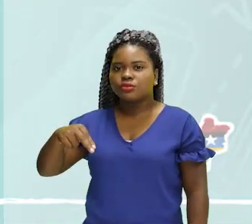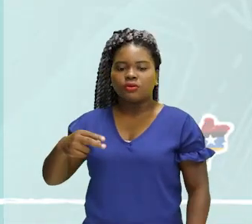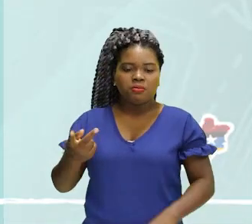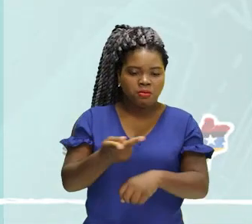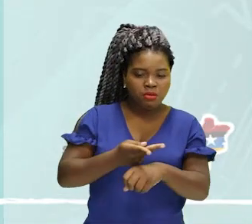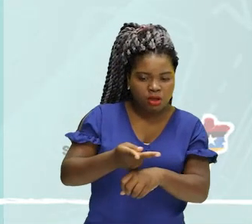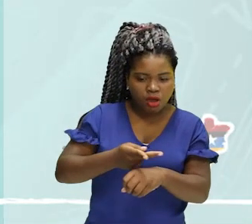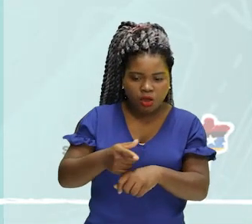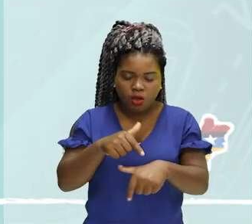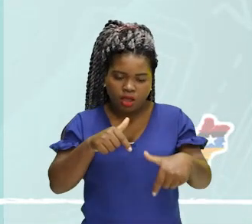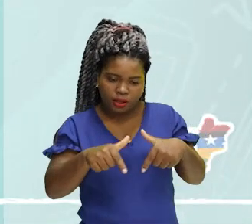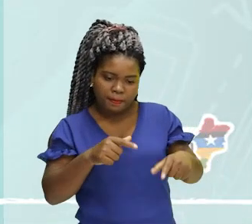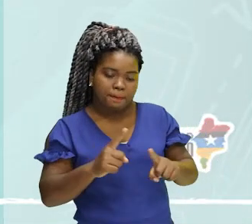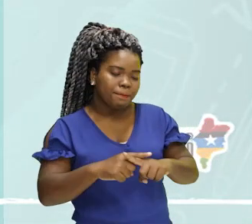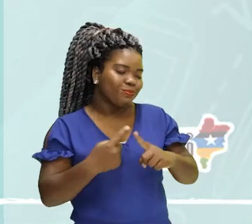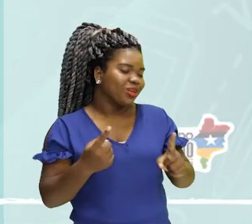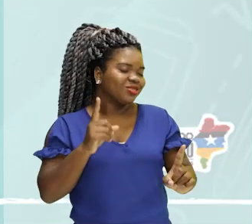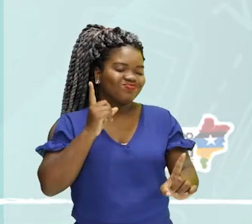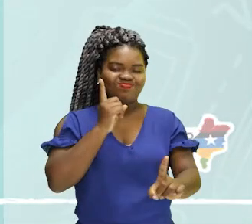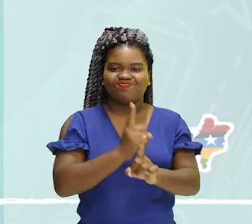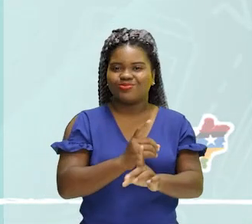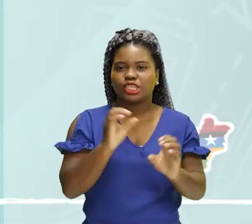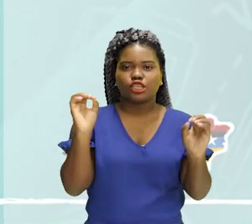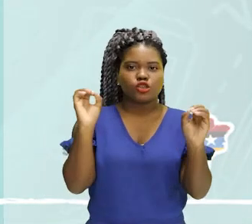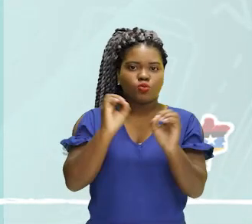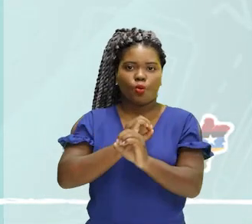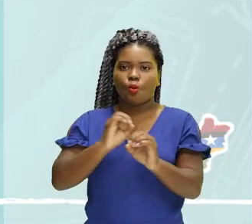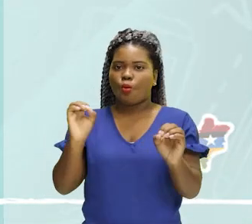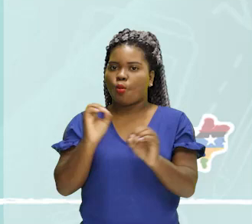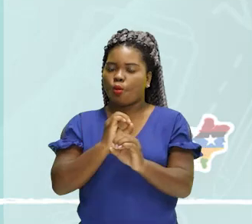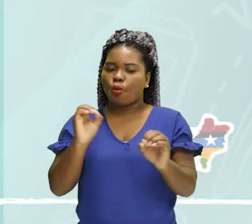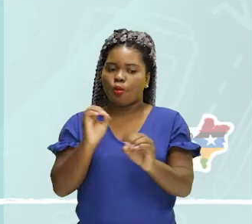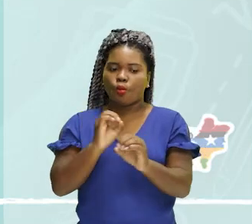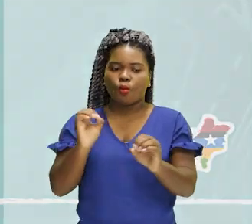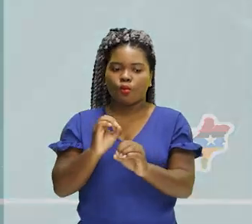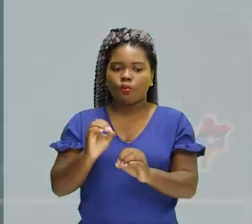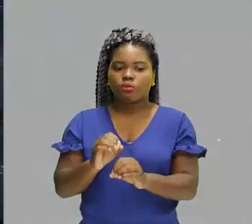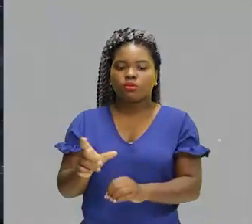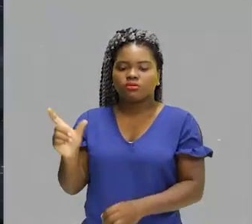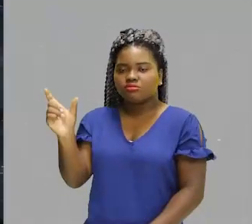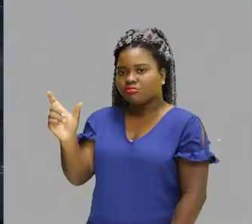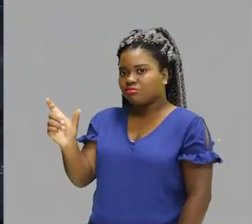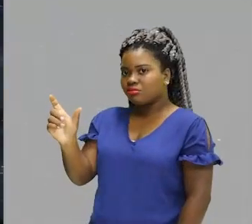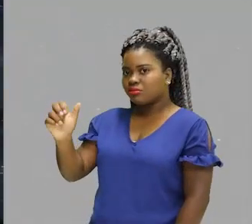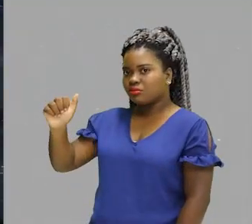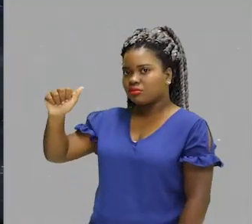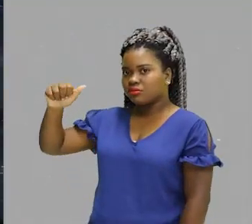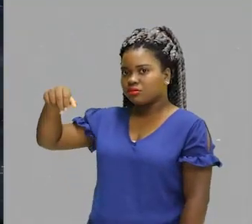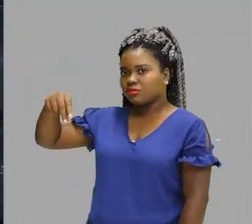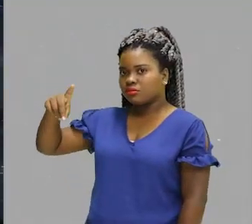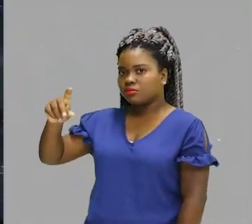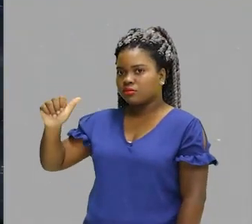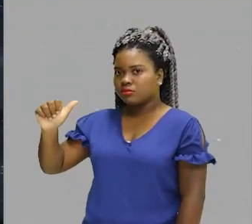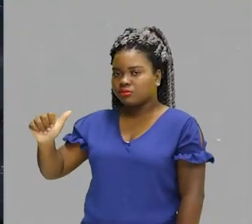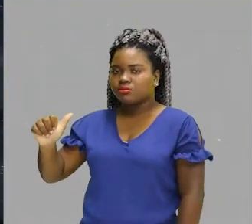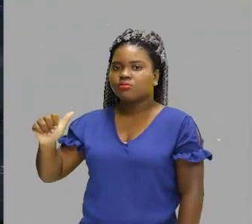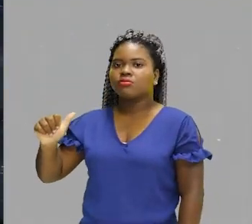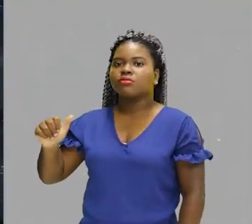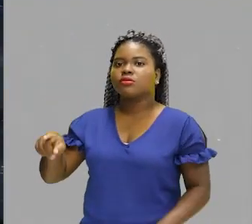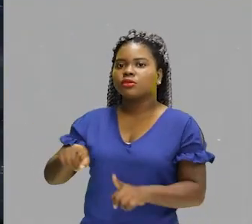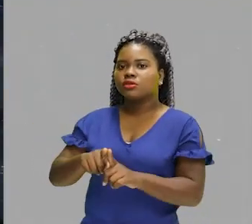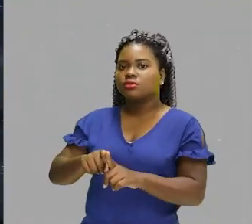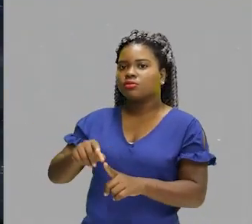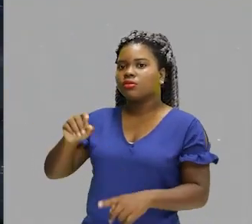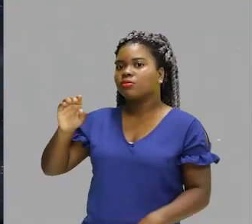emprego, mas não encontra nada. Anda buscando, eu tenho aqui a